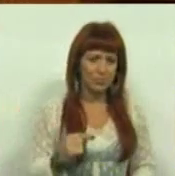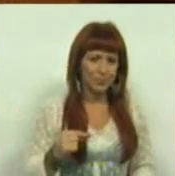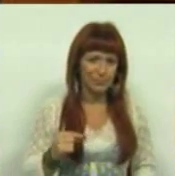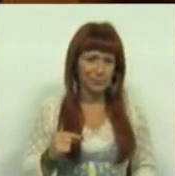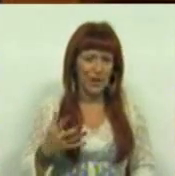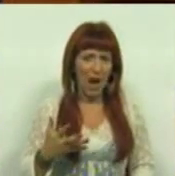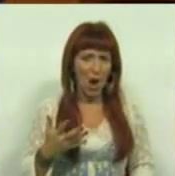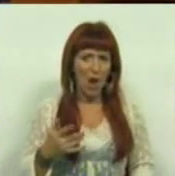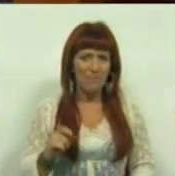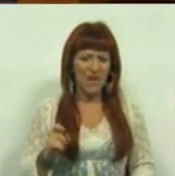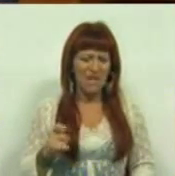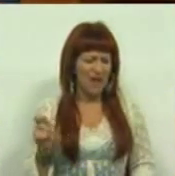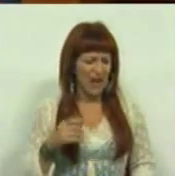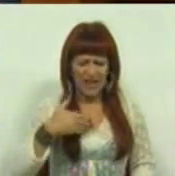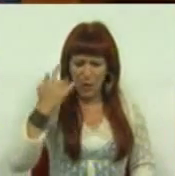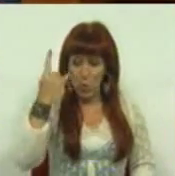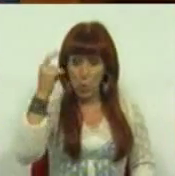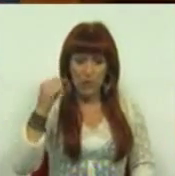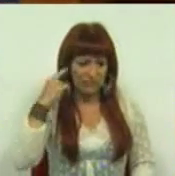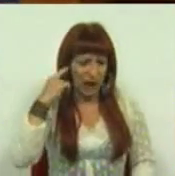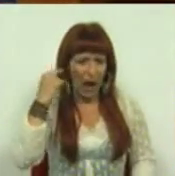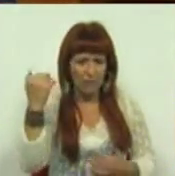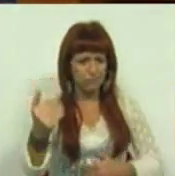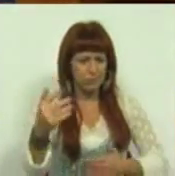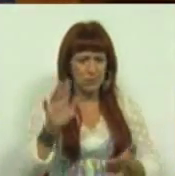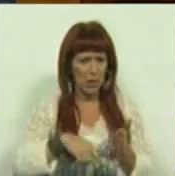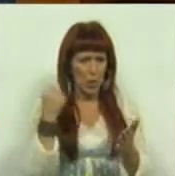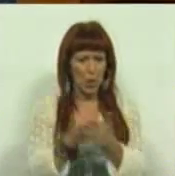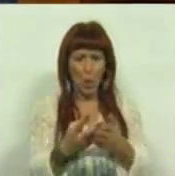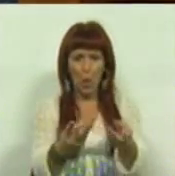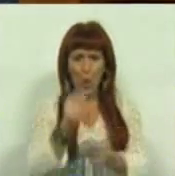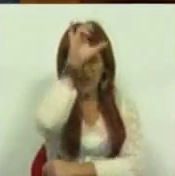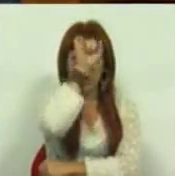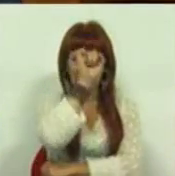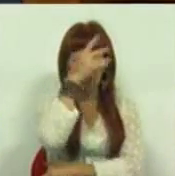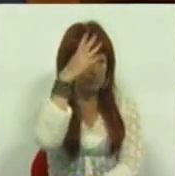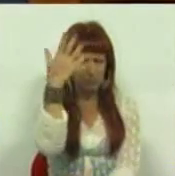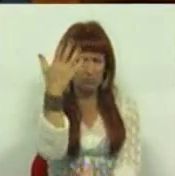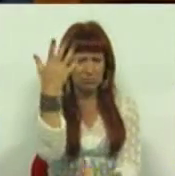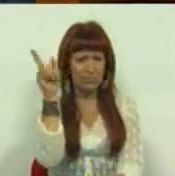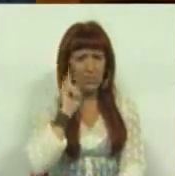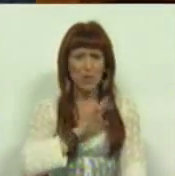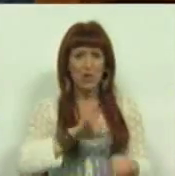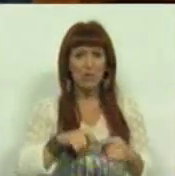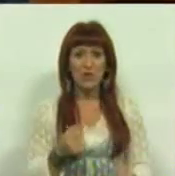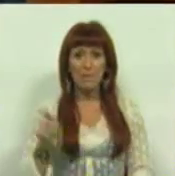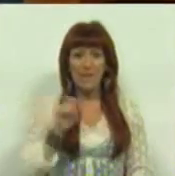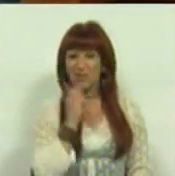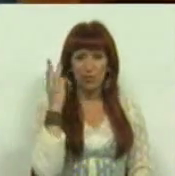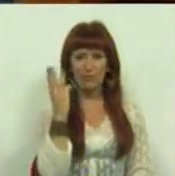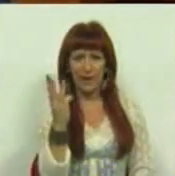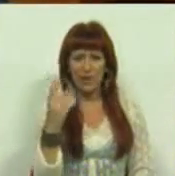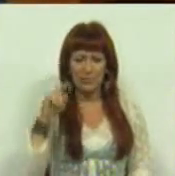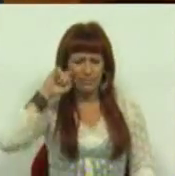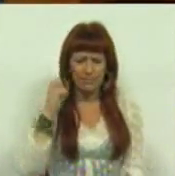chegou agora, só já falta um dia para se fecharem as contas de janeiro e nada, senhoras e senhores deputados. 3 meses